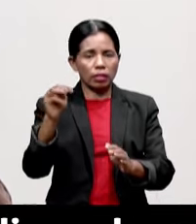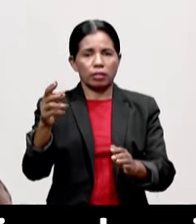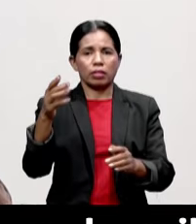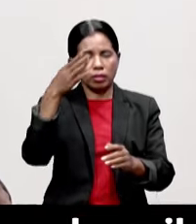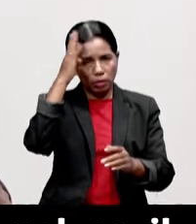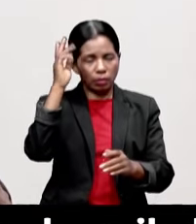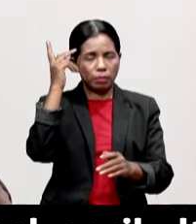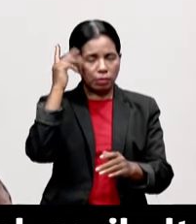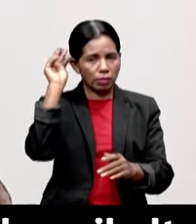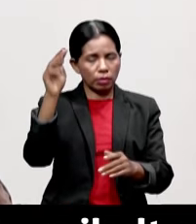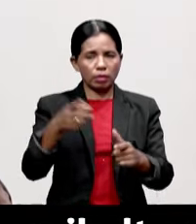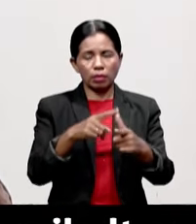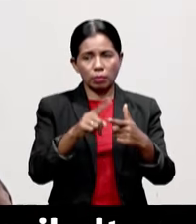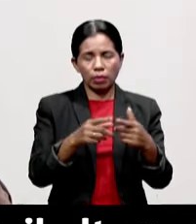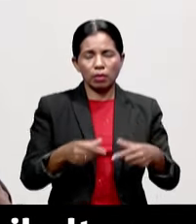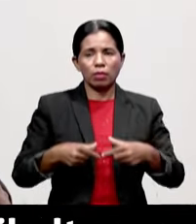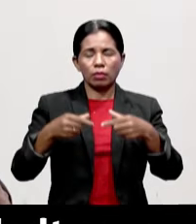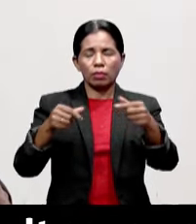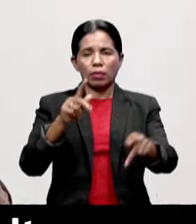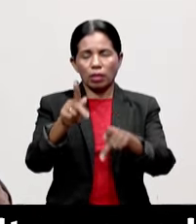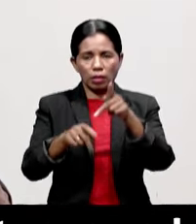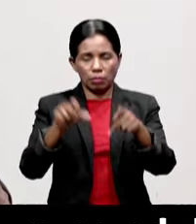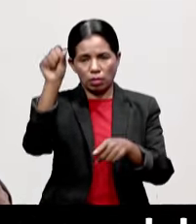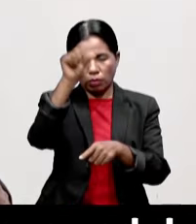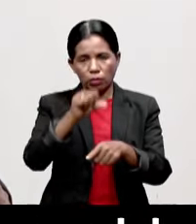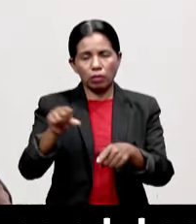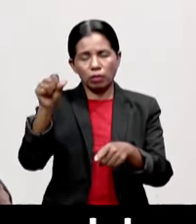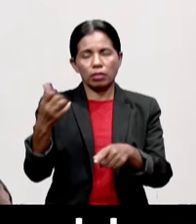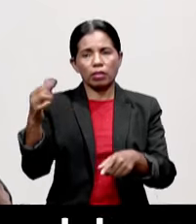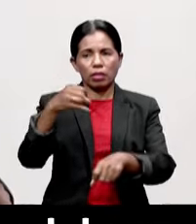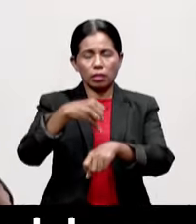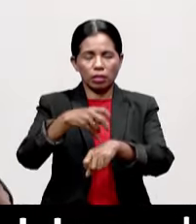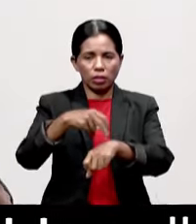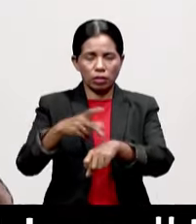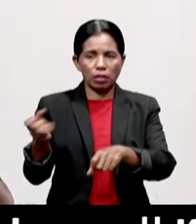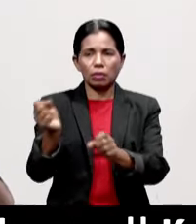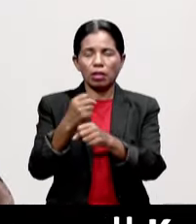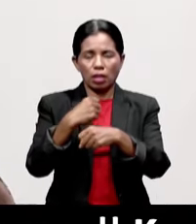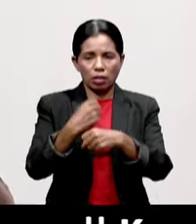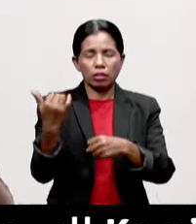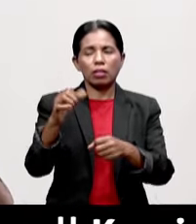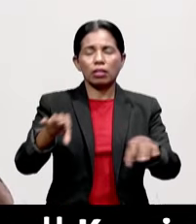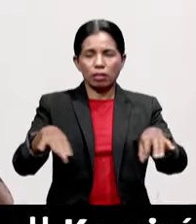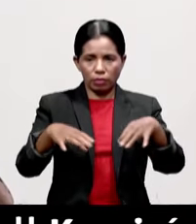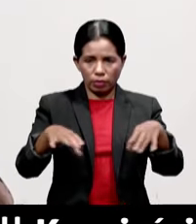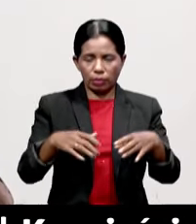primeiro-ministro depois foi o auditor Sira internacional para tocar o seu serviço. Nesse momento,